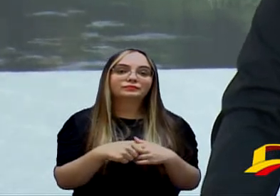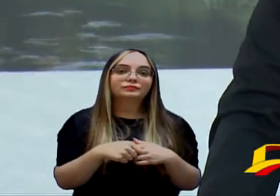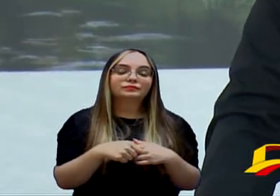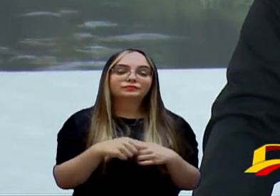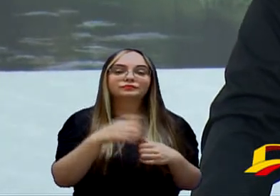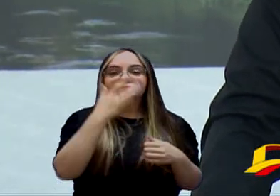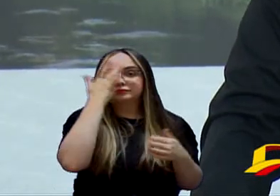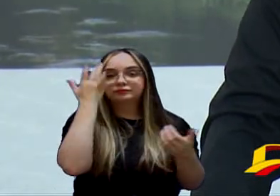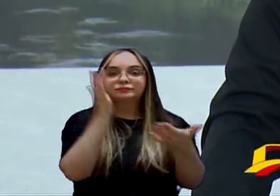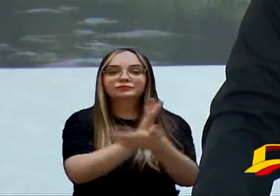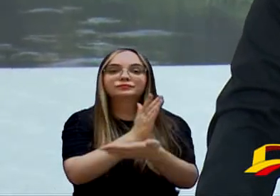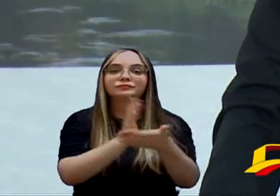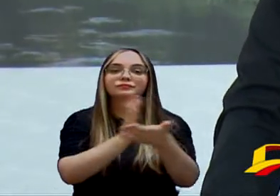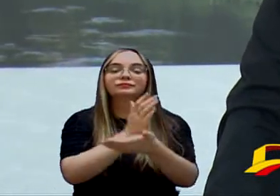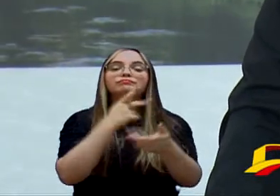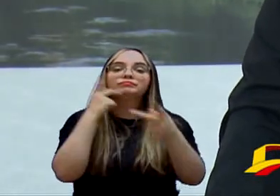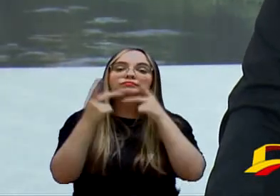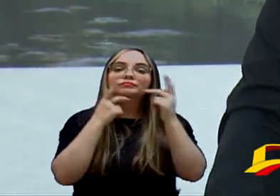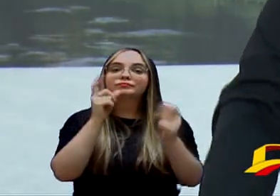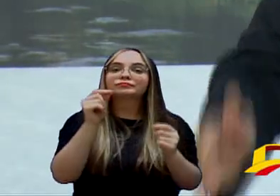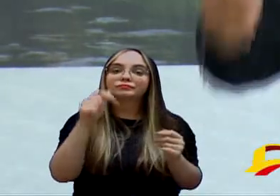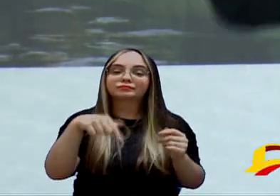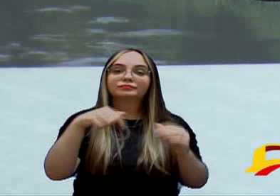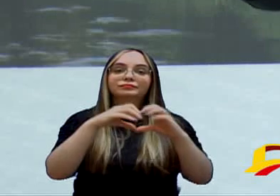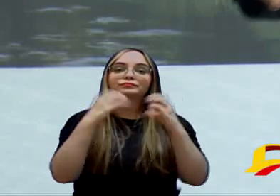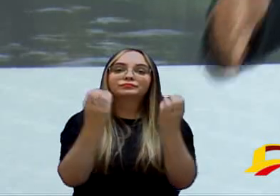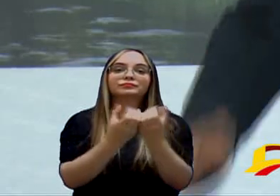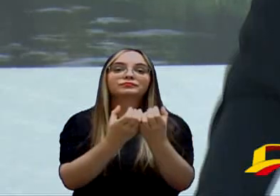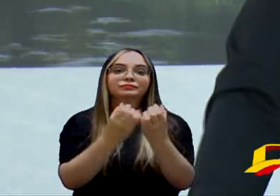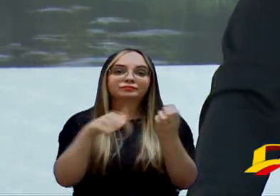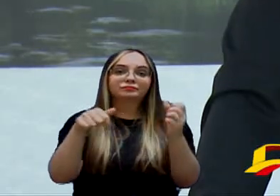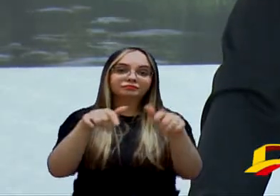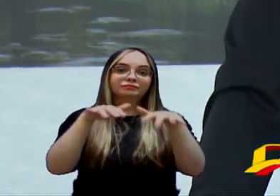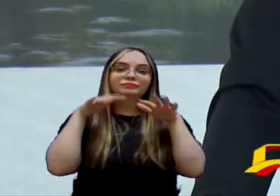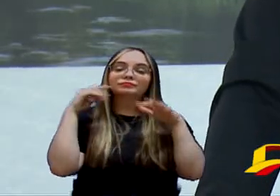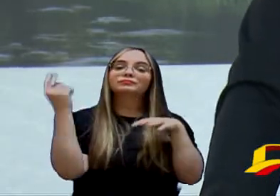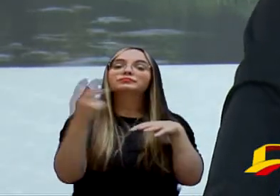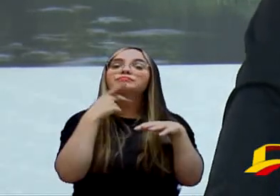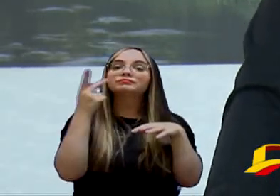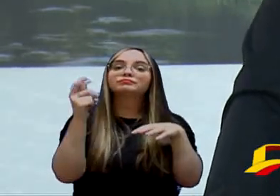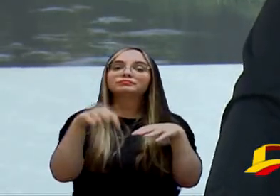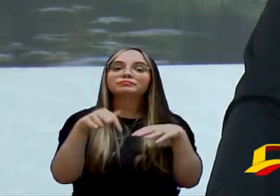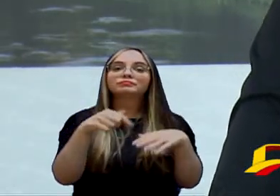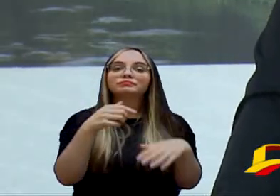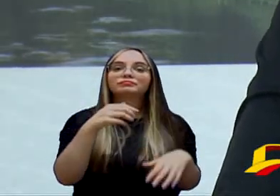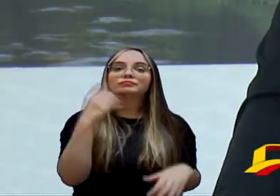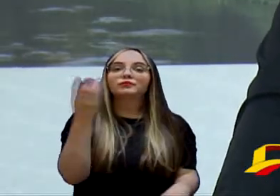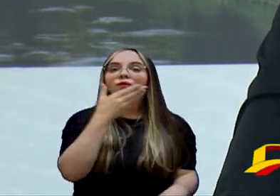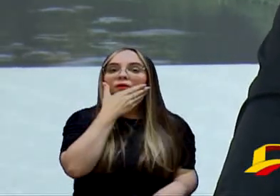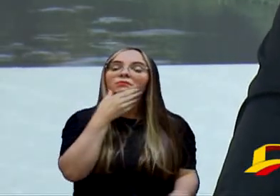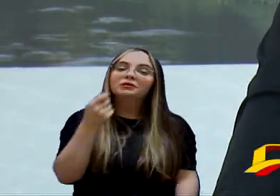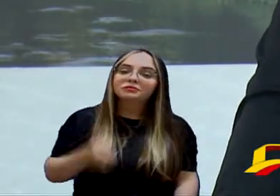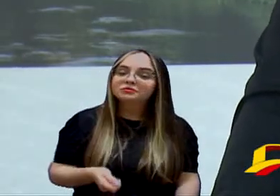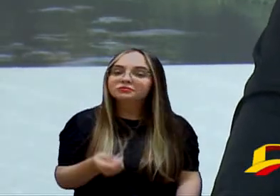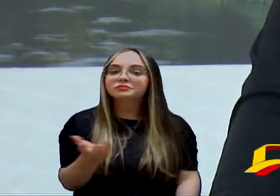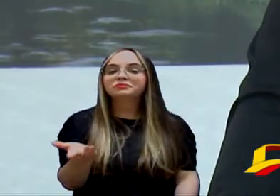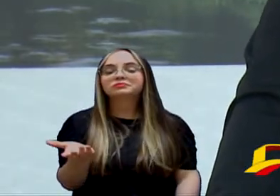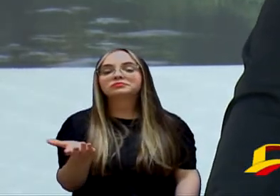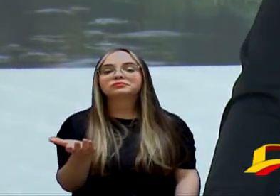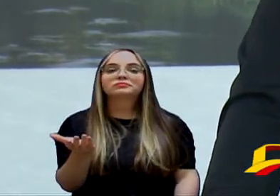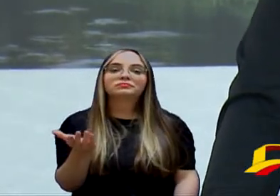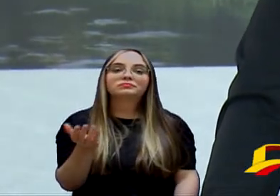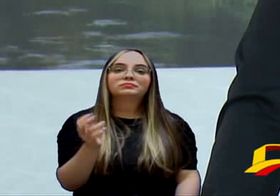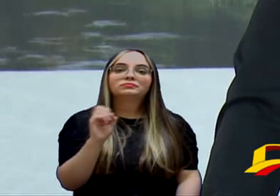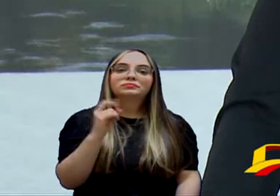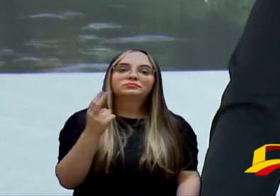pessoas querendo dizer que esta casa de leis que esse Plenário é um plenário machista é